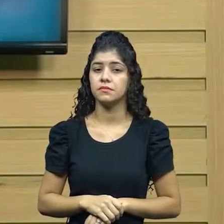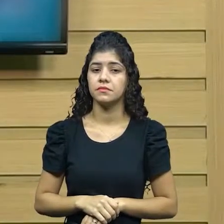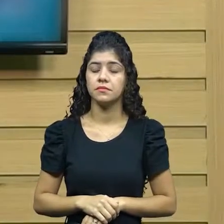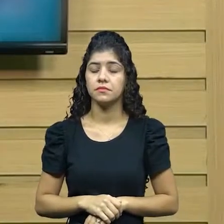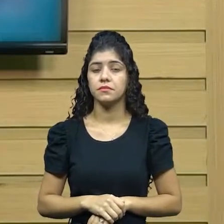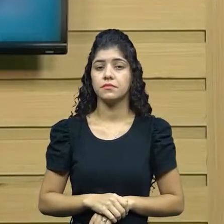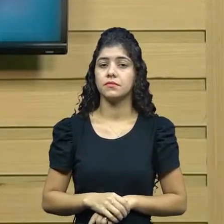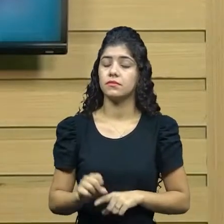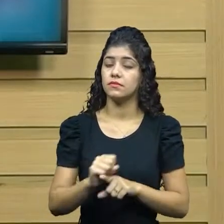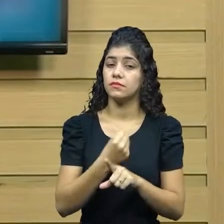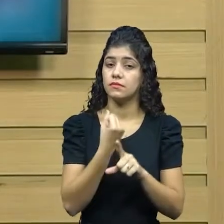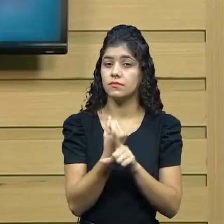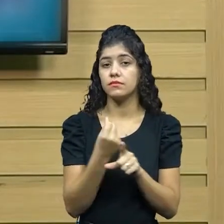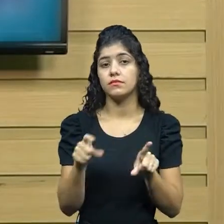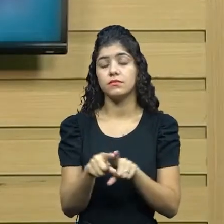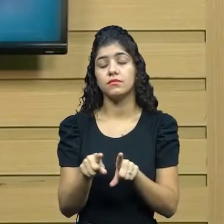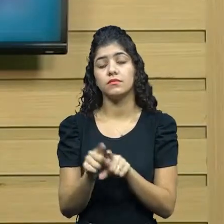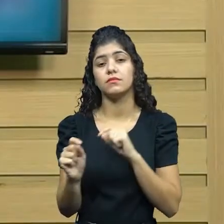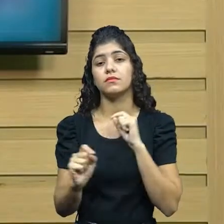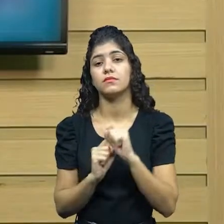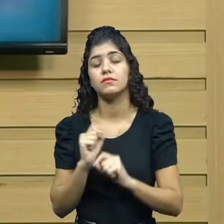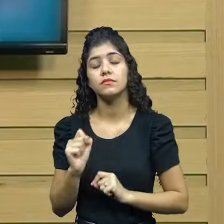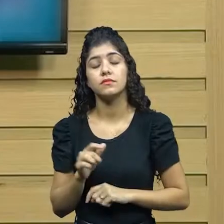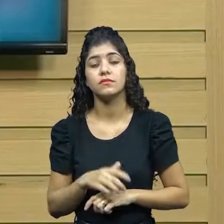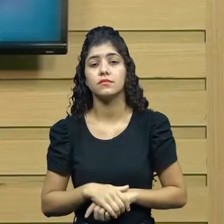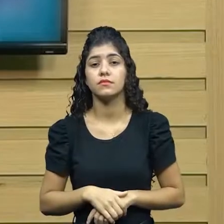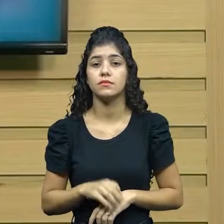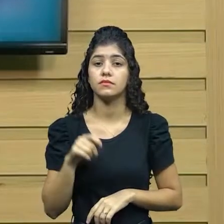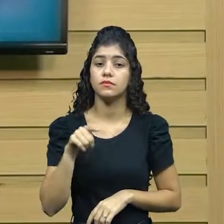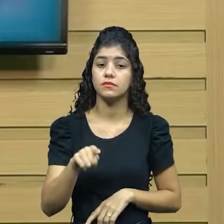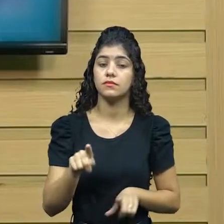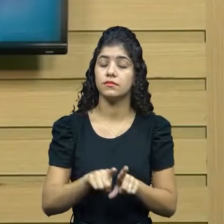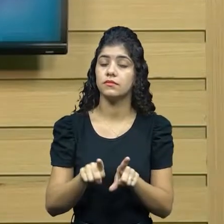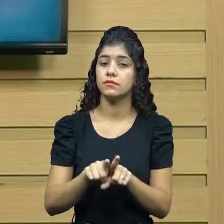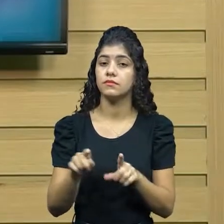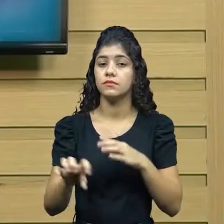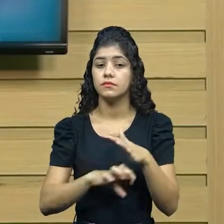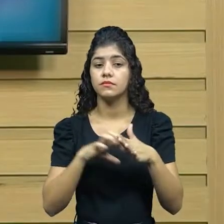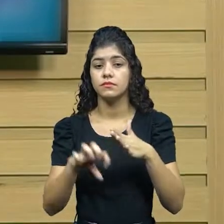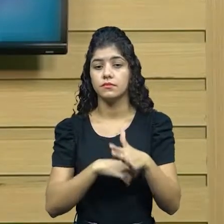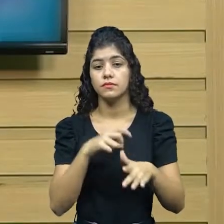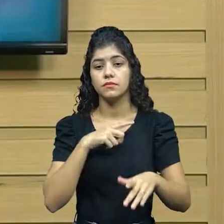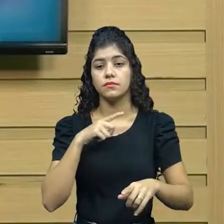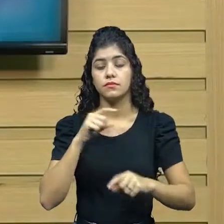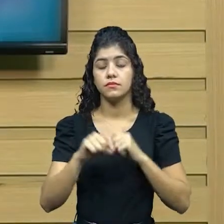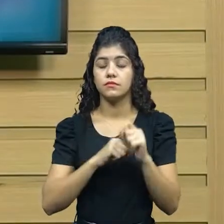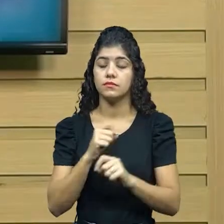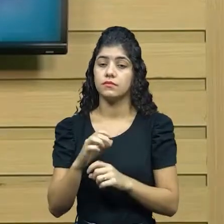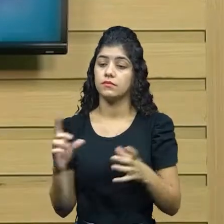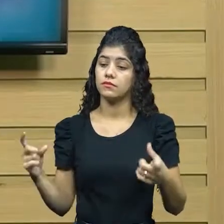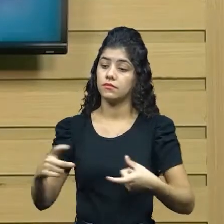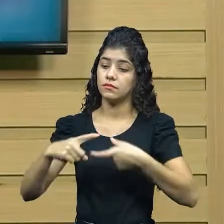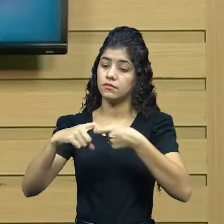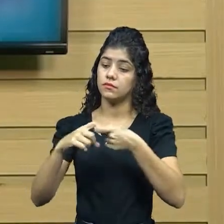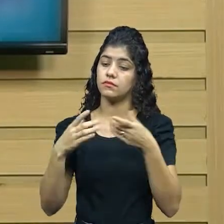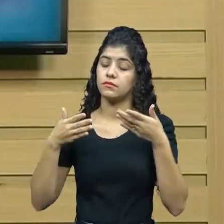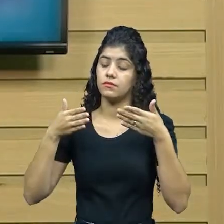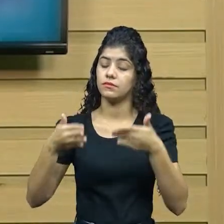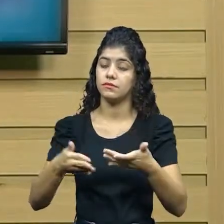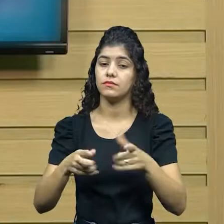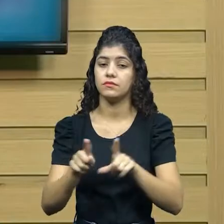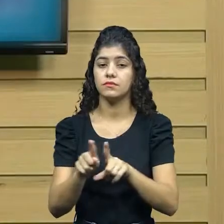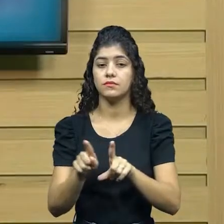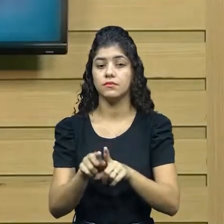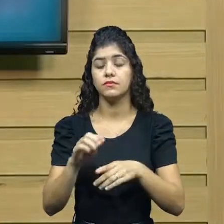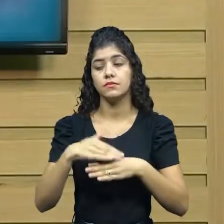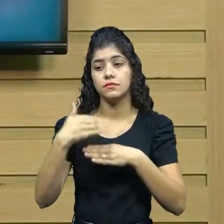social. Então, marketing social é exatamente a empresa ter esse elo, esse voltar-se para o